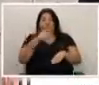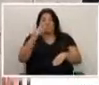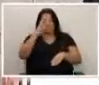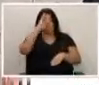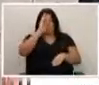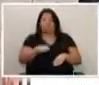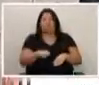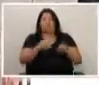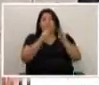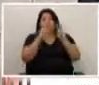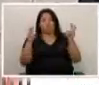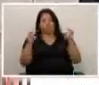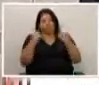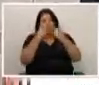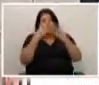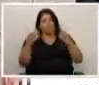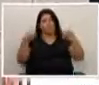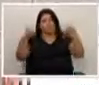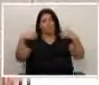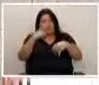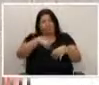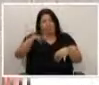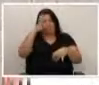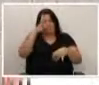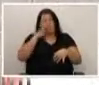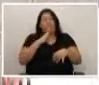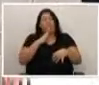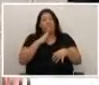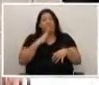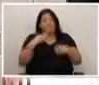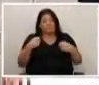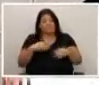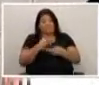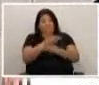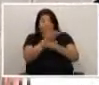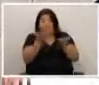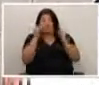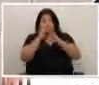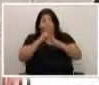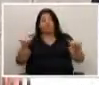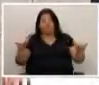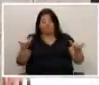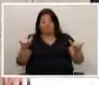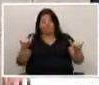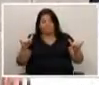assunto, seria de bom tom para que todos ficassem cientes do que aconteceu. Ontem foi vinculado